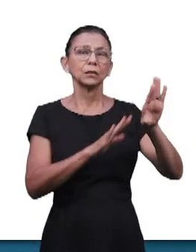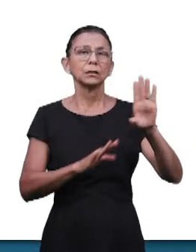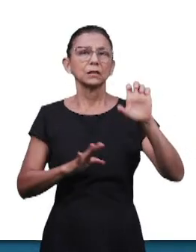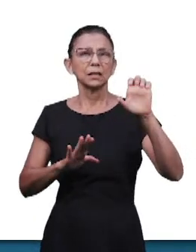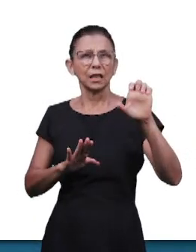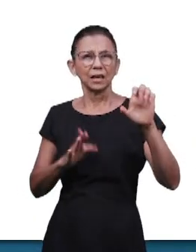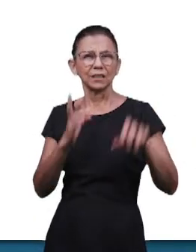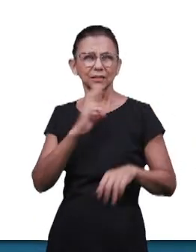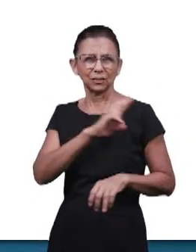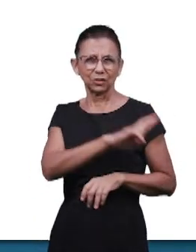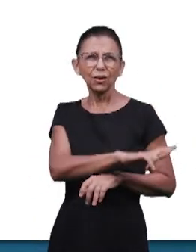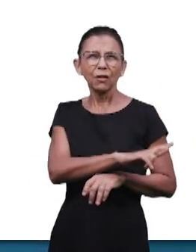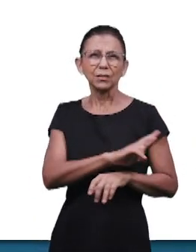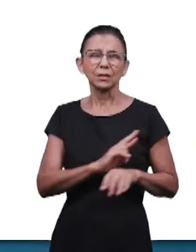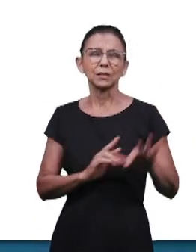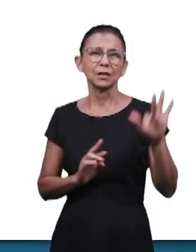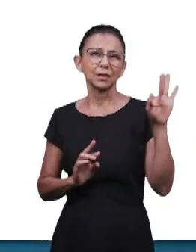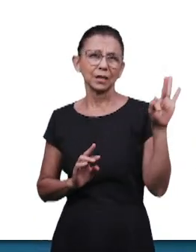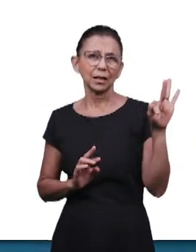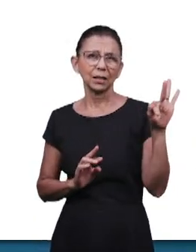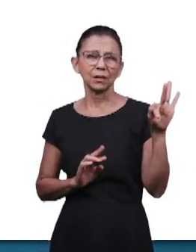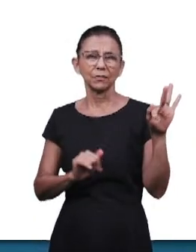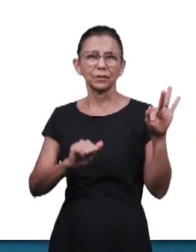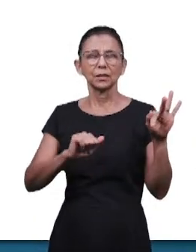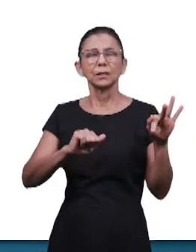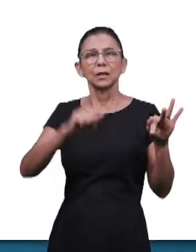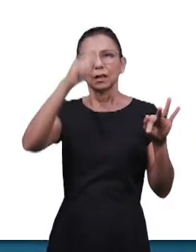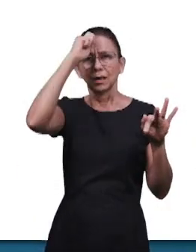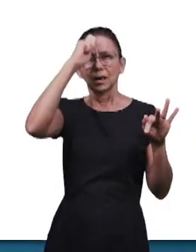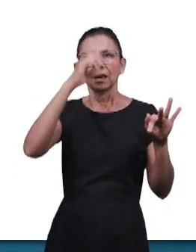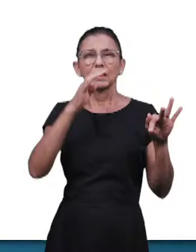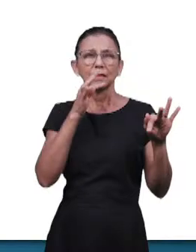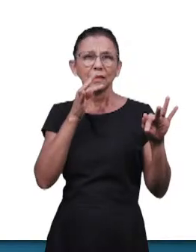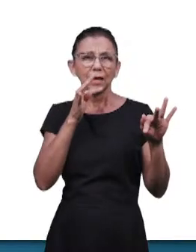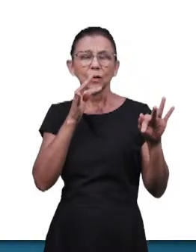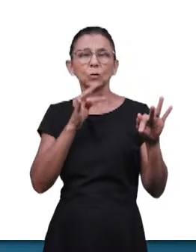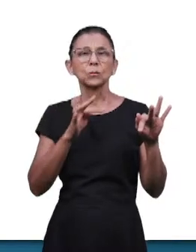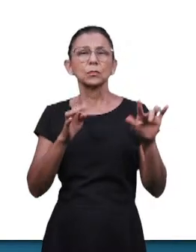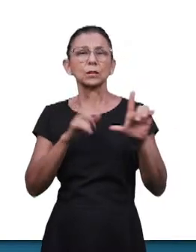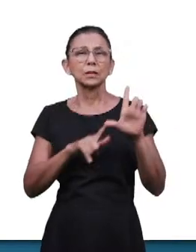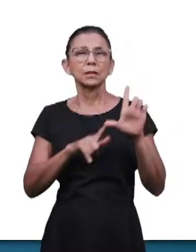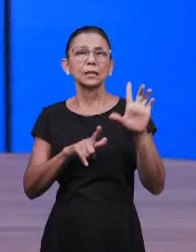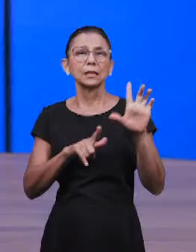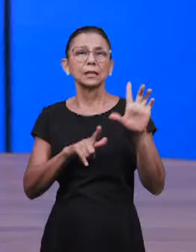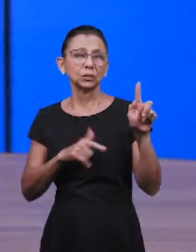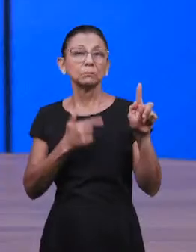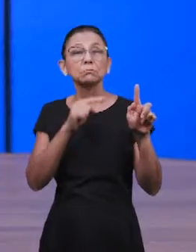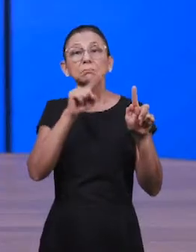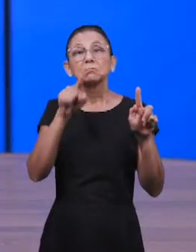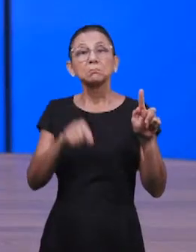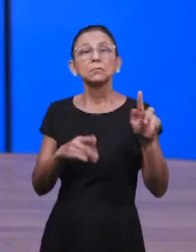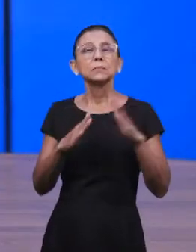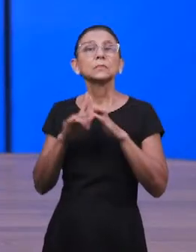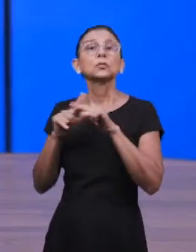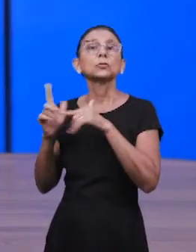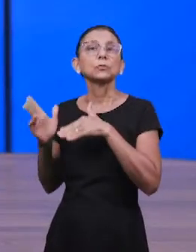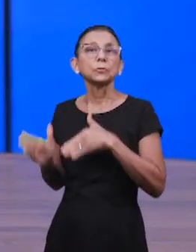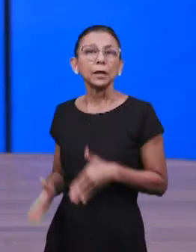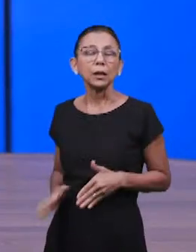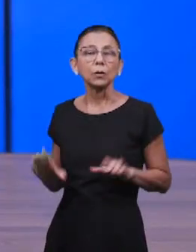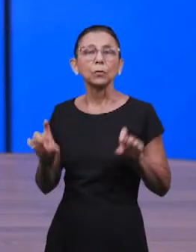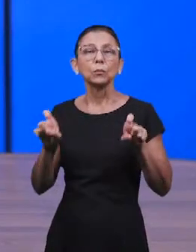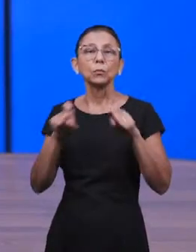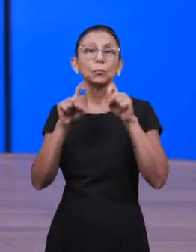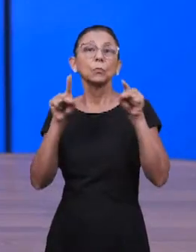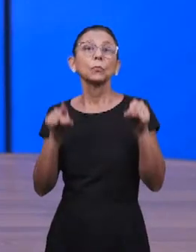religiosos. Letra F, ateus. E letra G, igreja fiel. Então, onde nós vamos marcar ali com X,